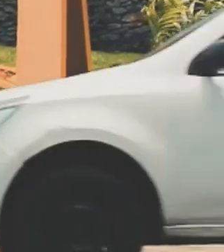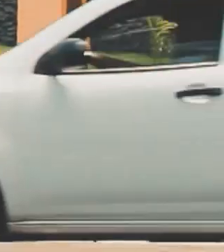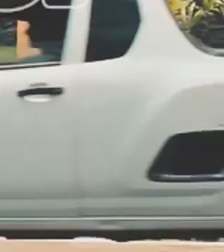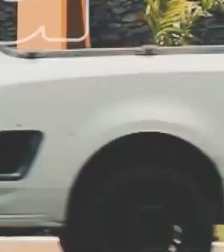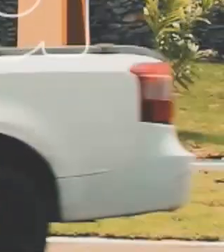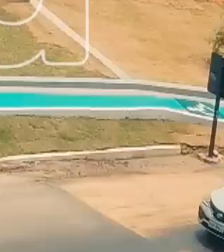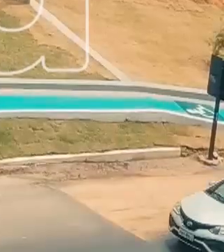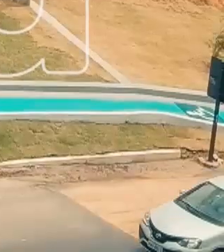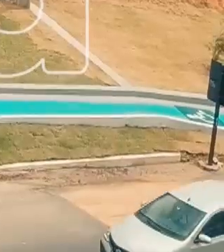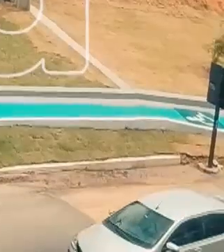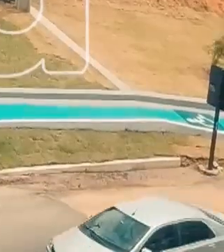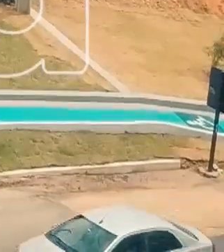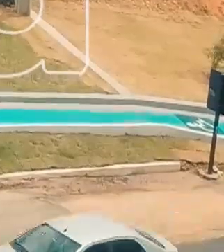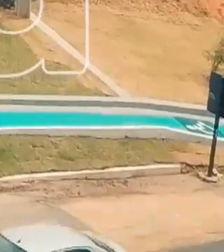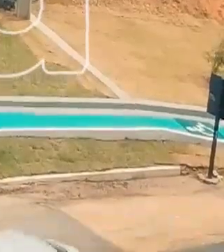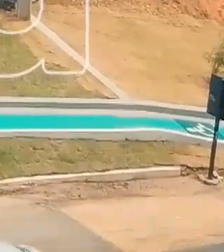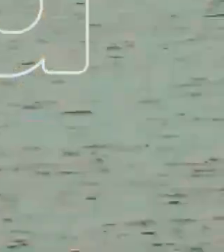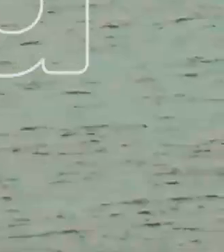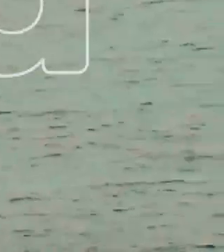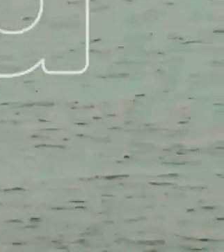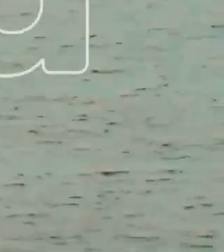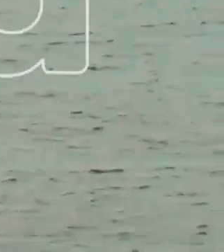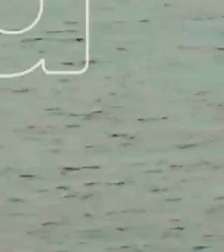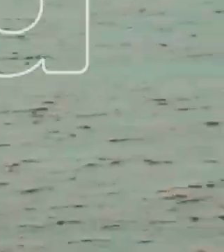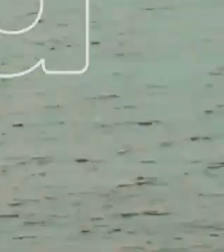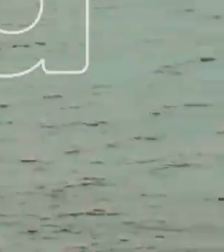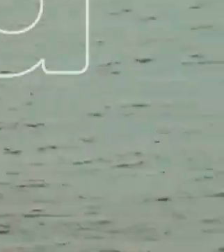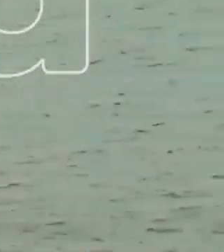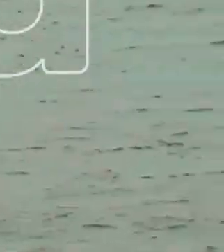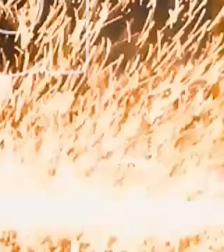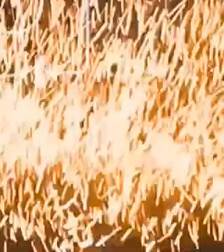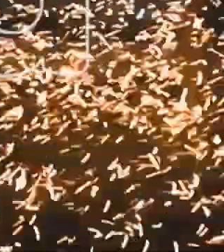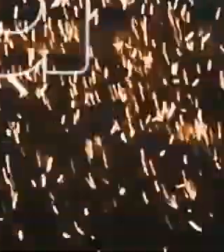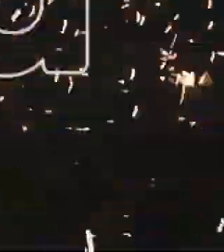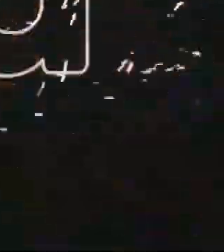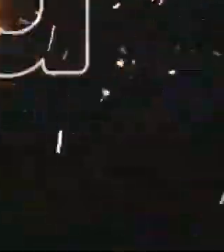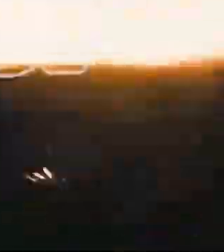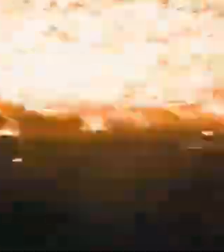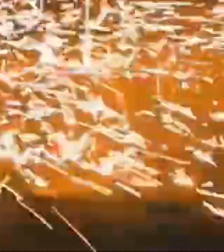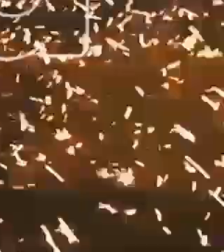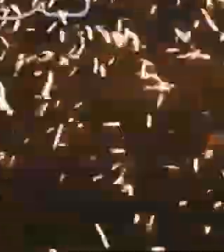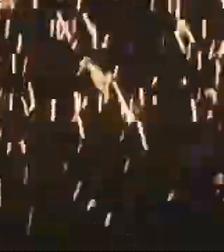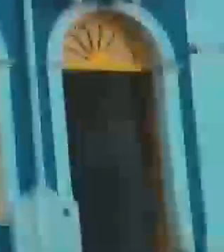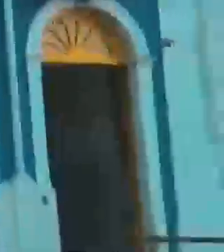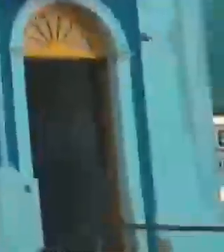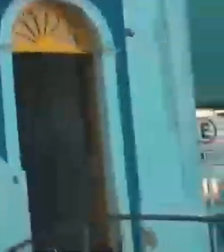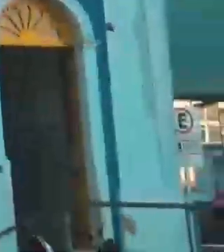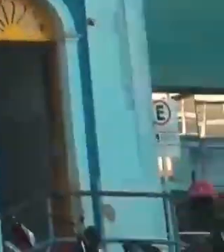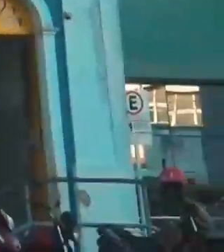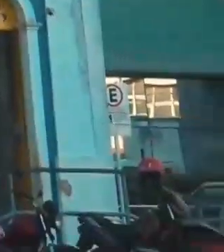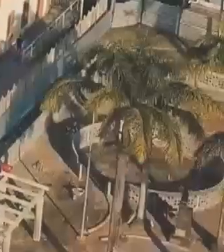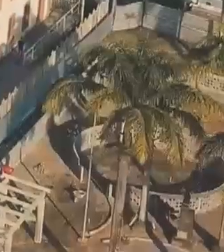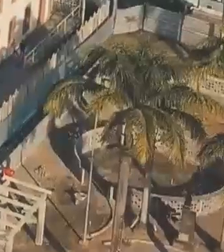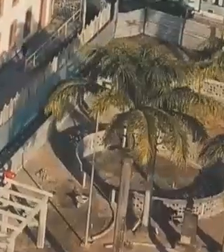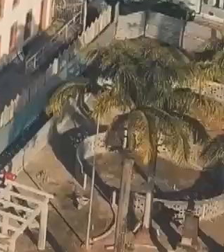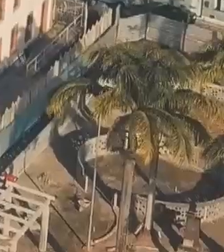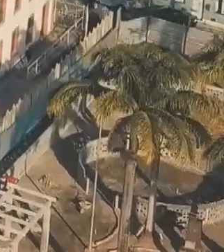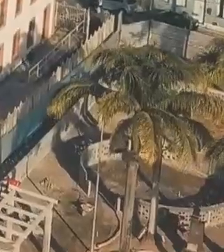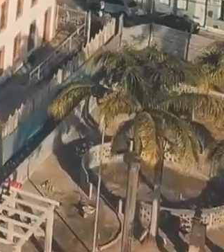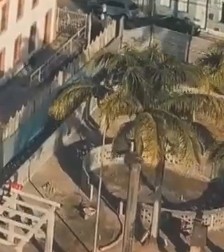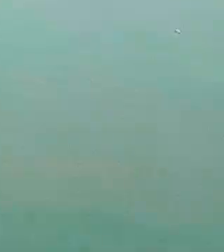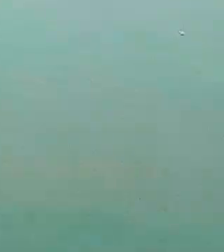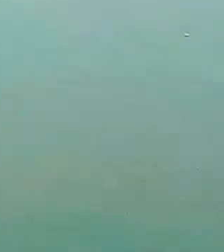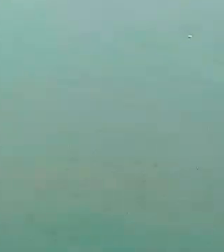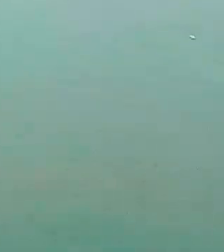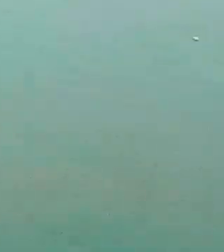Estamos em Estância, município sergipano com vocação para o turismo, onde o patrimônio cultural e arquitetônico se destaca